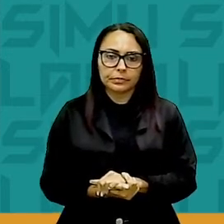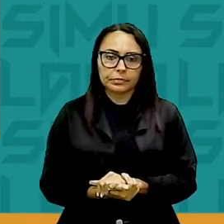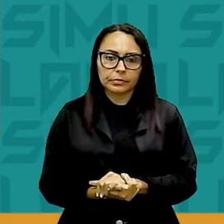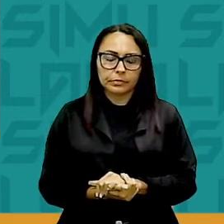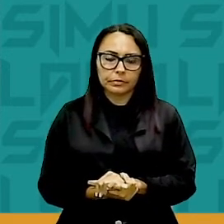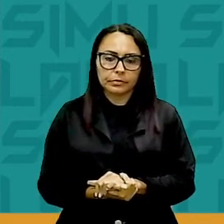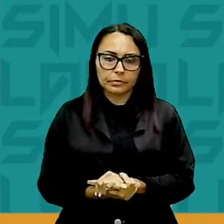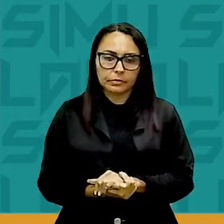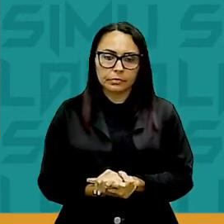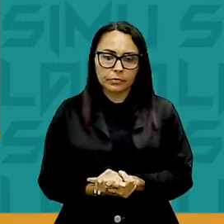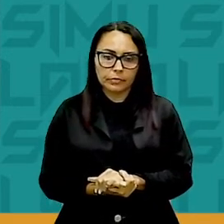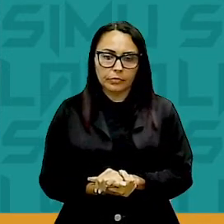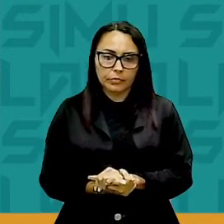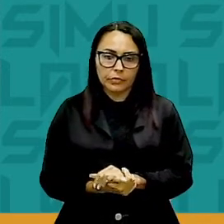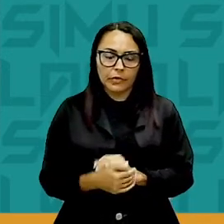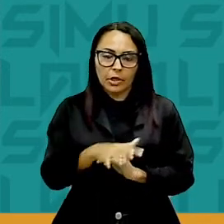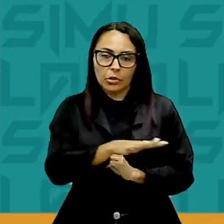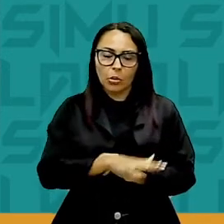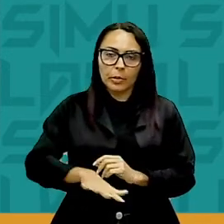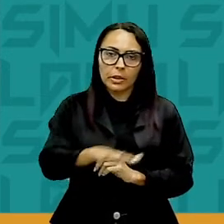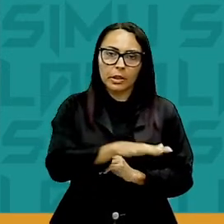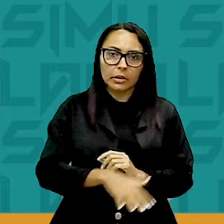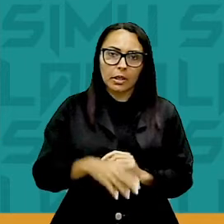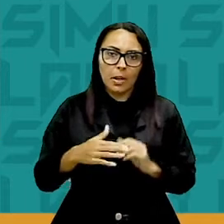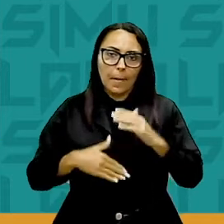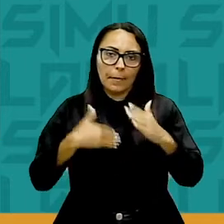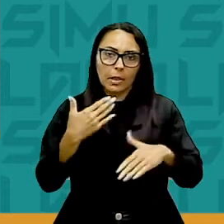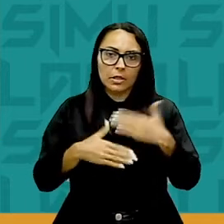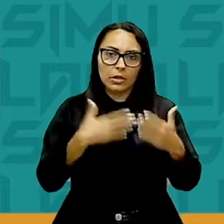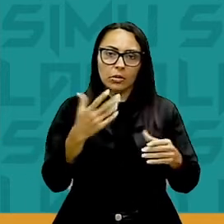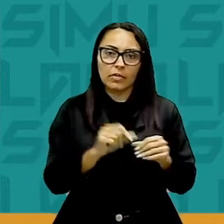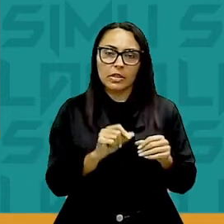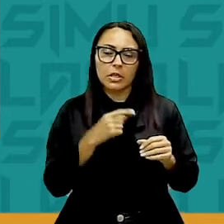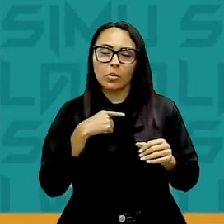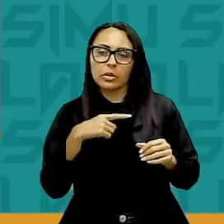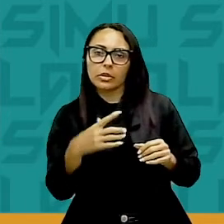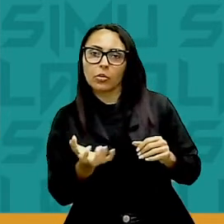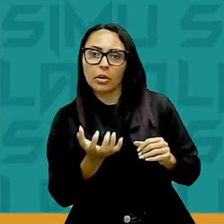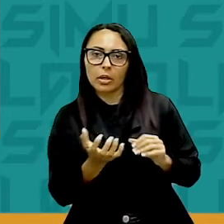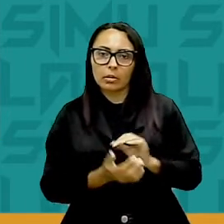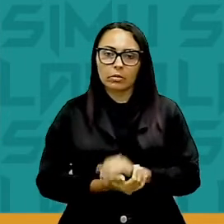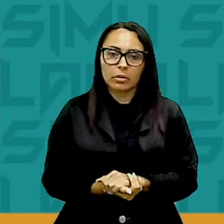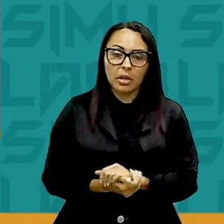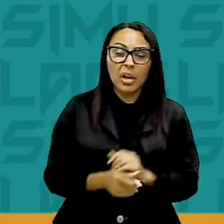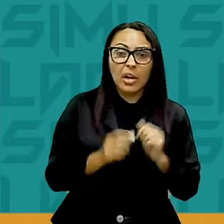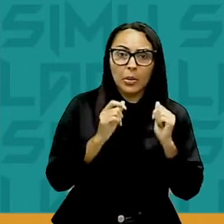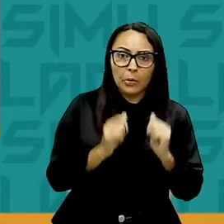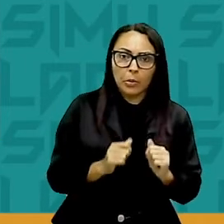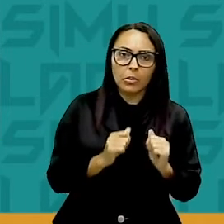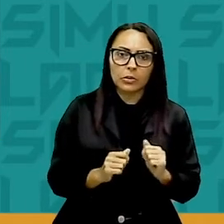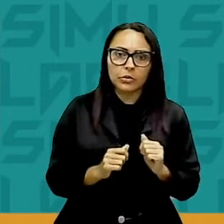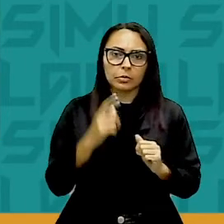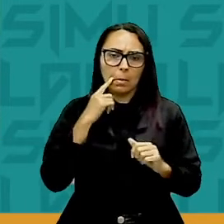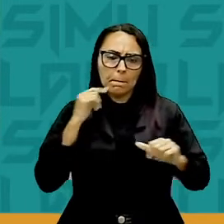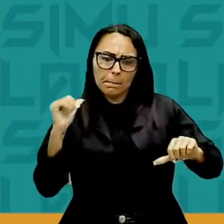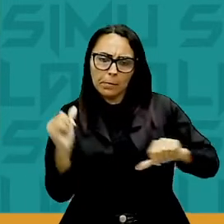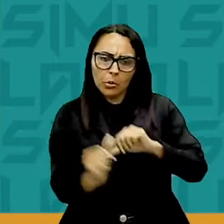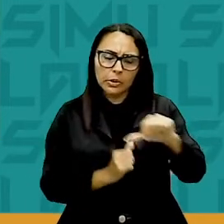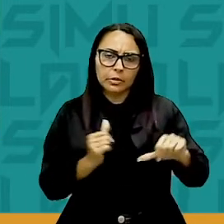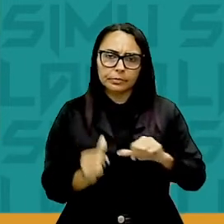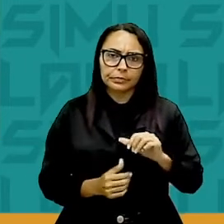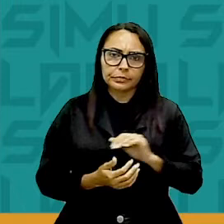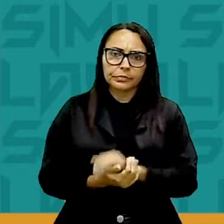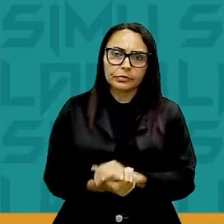digamos assim, dominado, né? Ele passa agora a fazer o que eu quero, então eu posso alterar